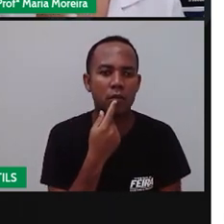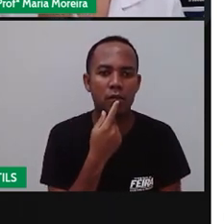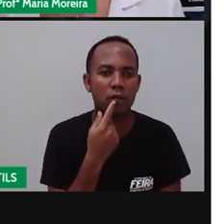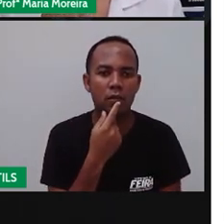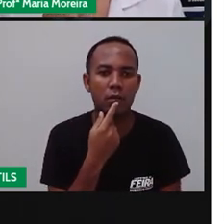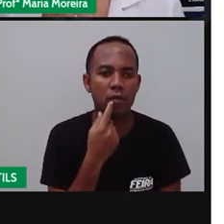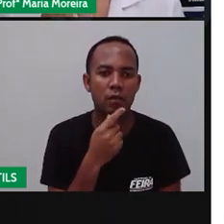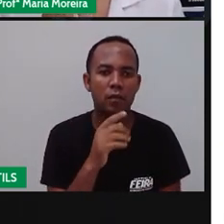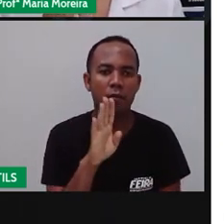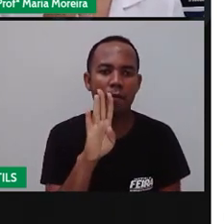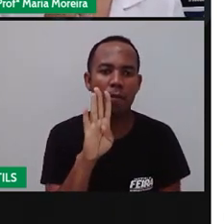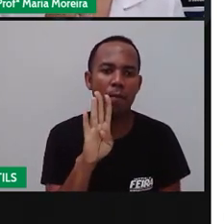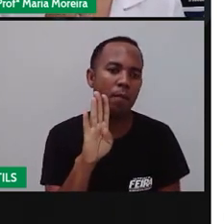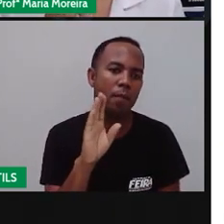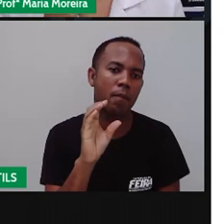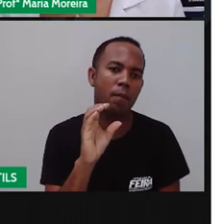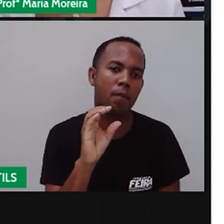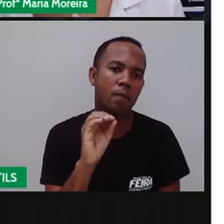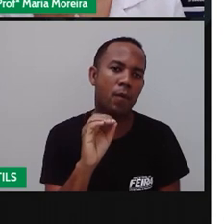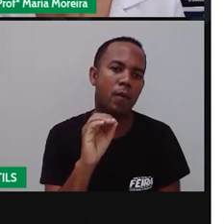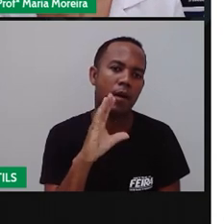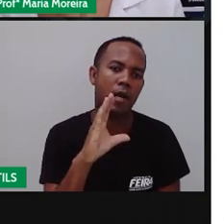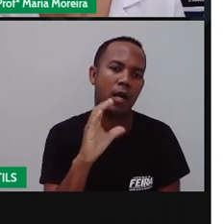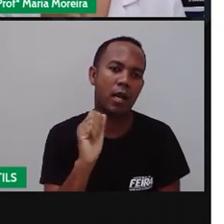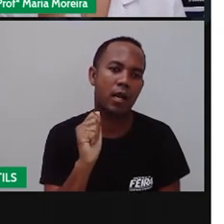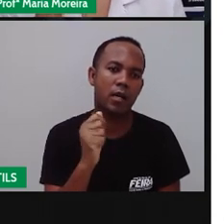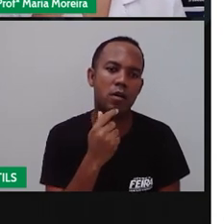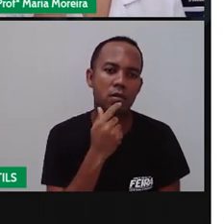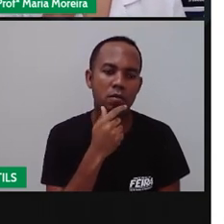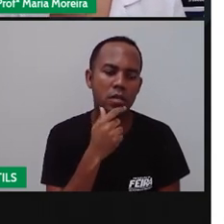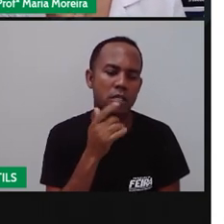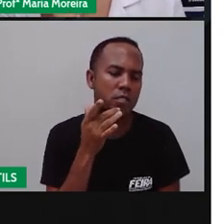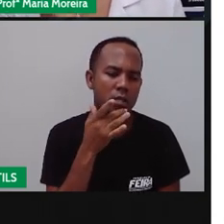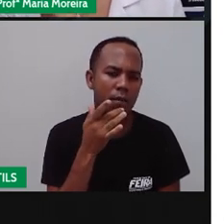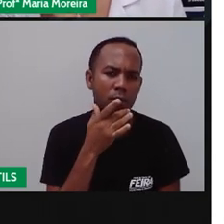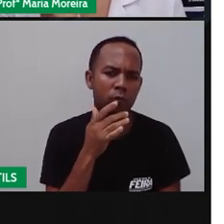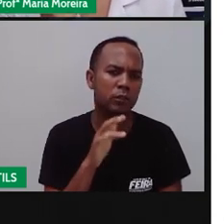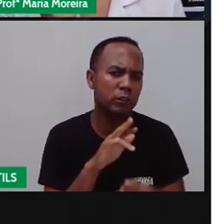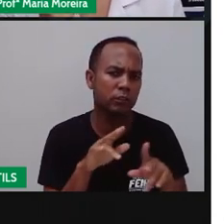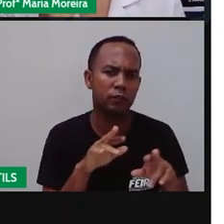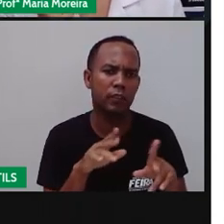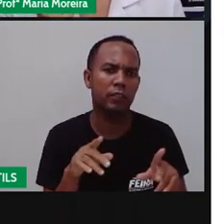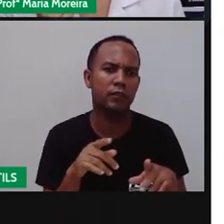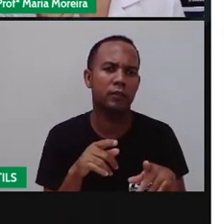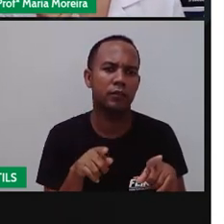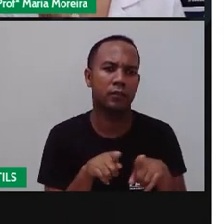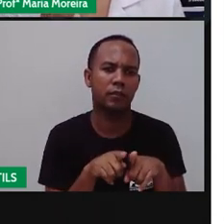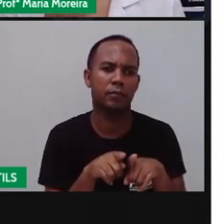Os sabores, gosto. E isso também é o quê? Ó,